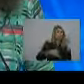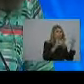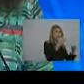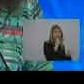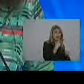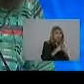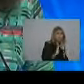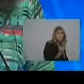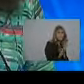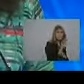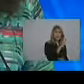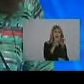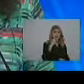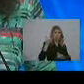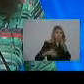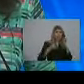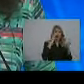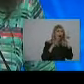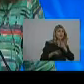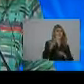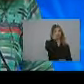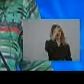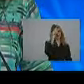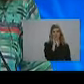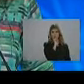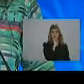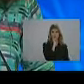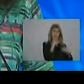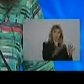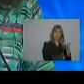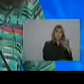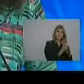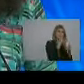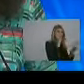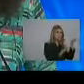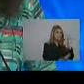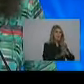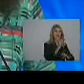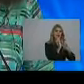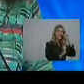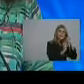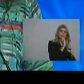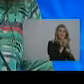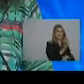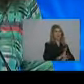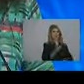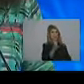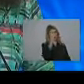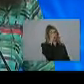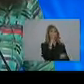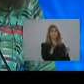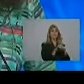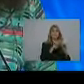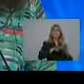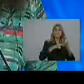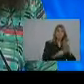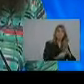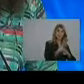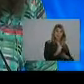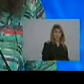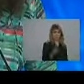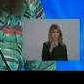1/3 da população sem atenção da Prefeitura. Além da indústria do audiovisual, da indústria da cultura e daquilo que significa para o Rio de